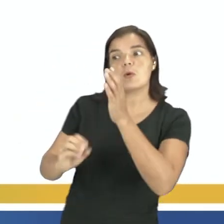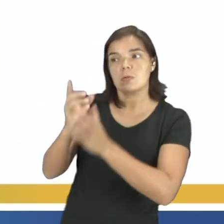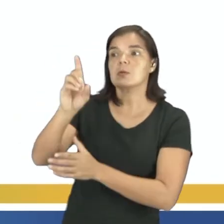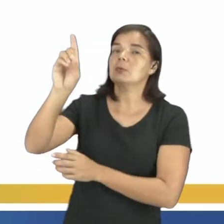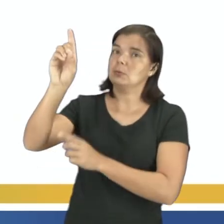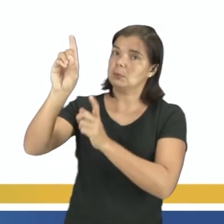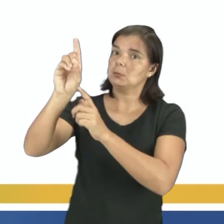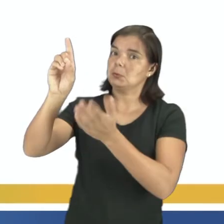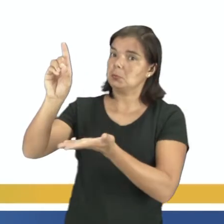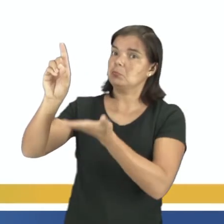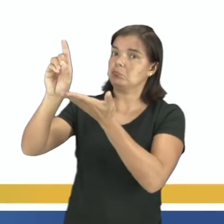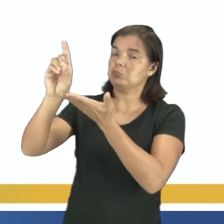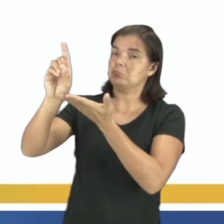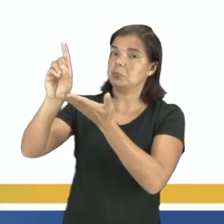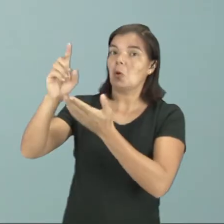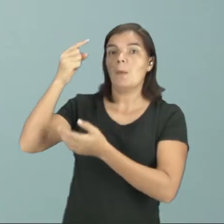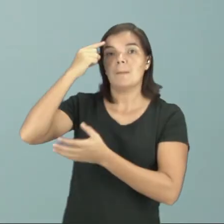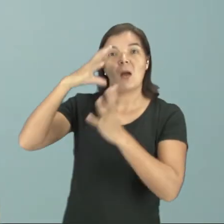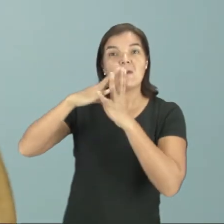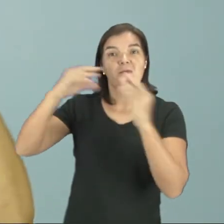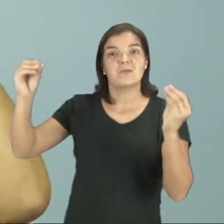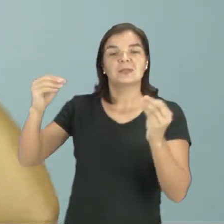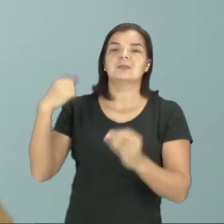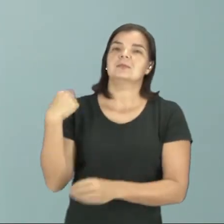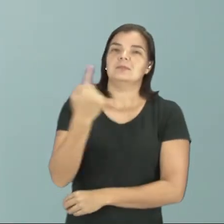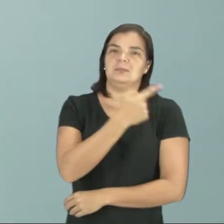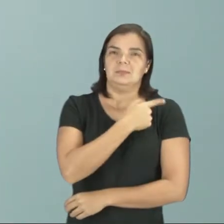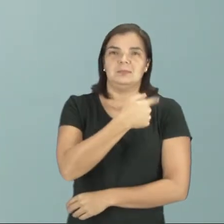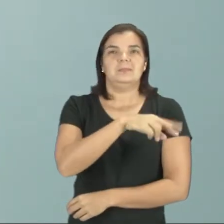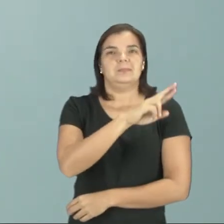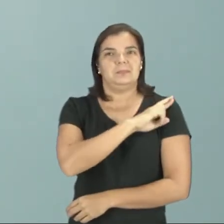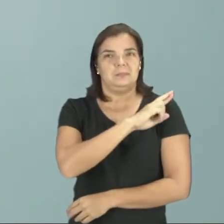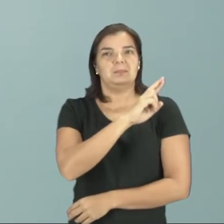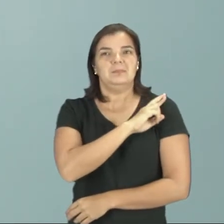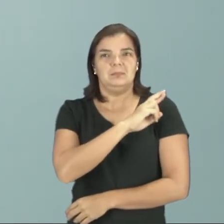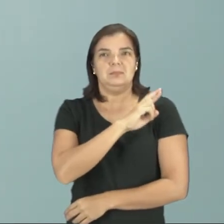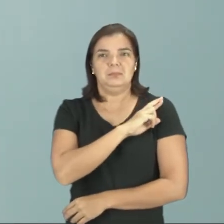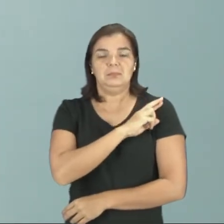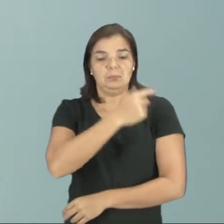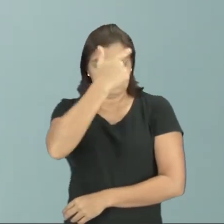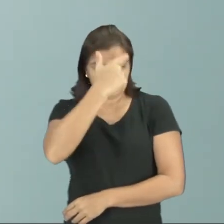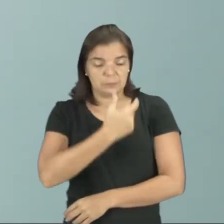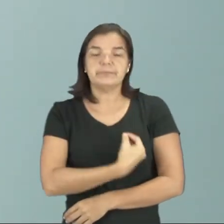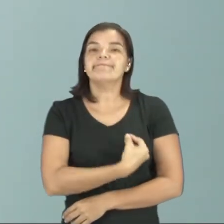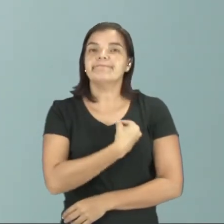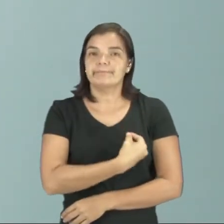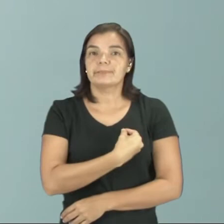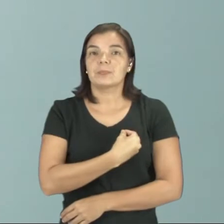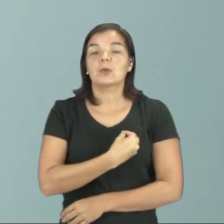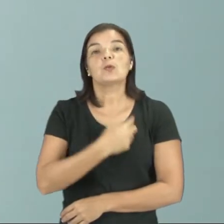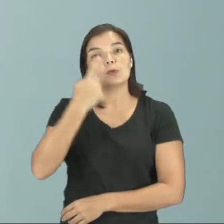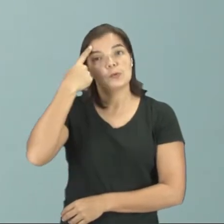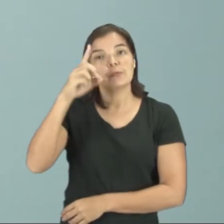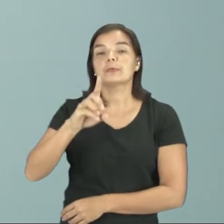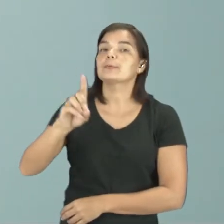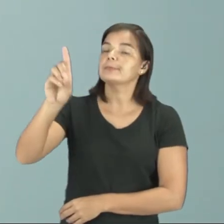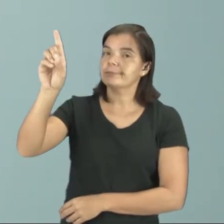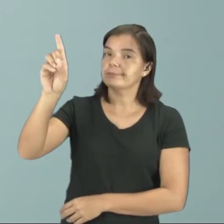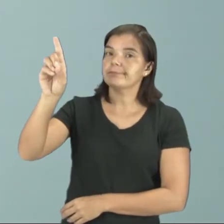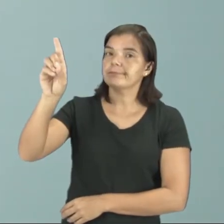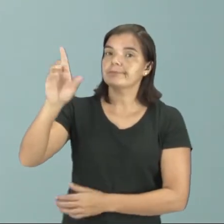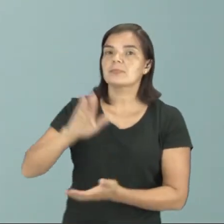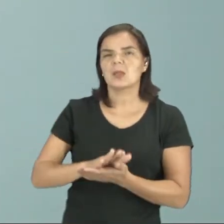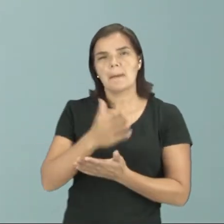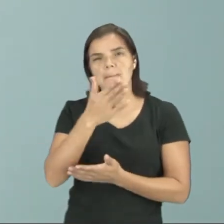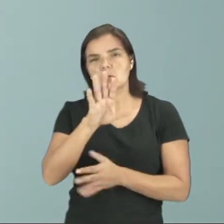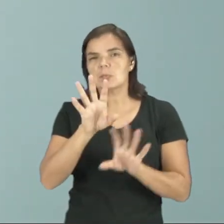uma entidade criada para fugir da nossa responsabilidade de se autoconstruir. Nós criamos Deus, um grande pai lá em cima. É